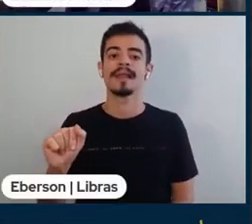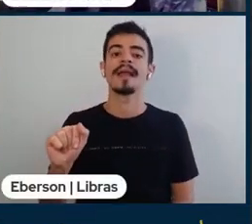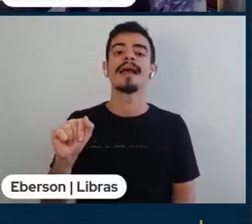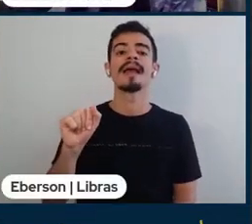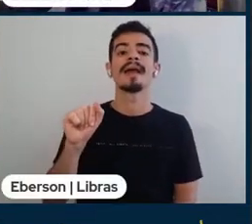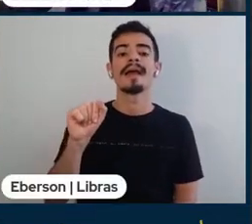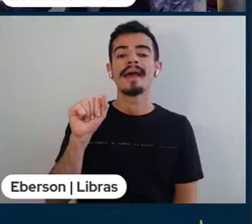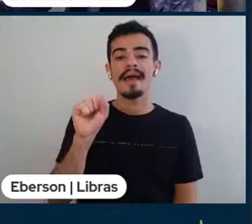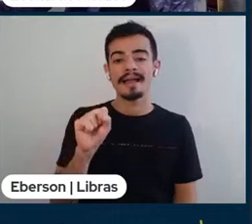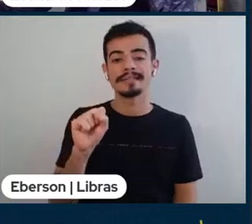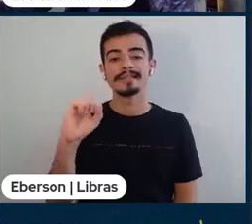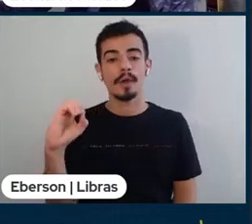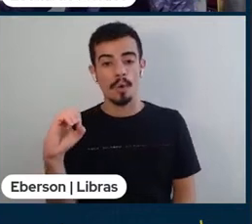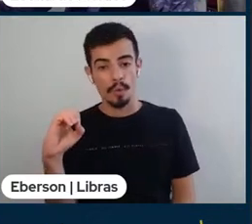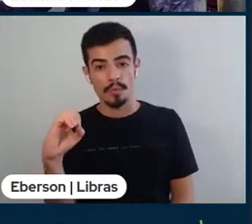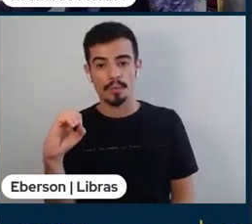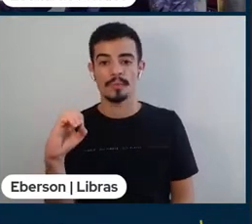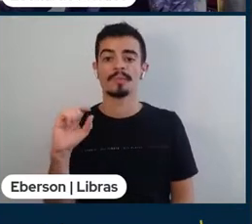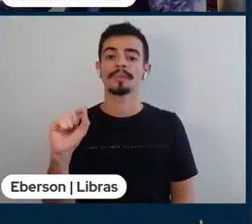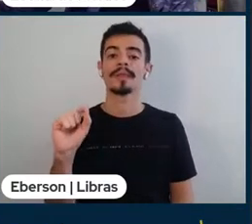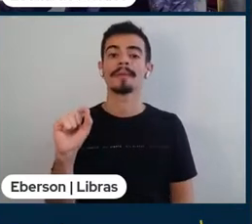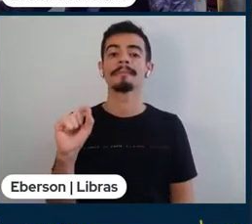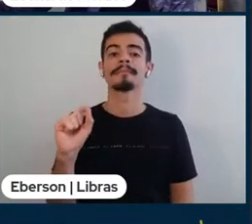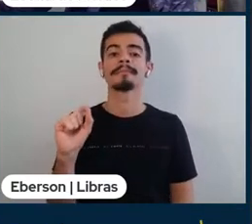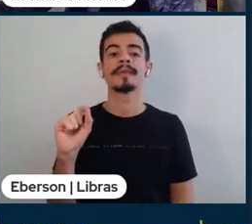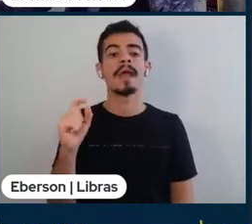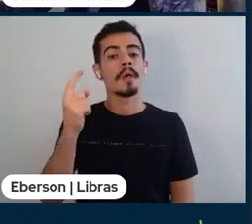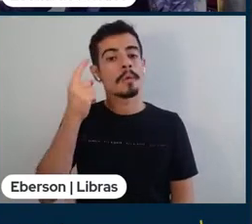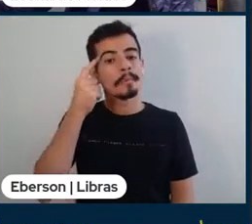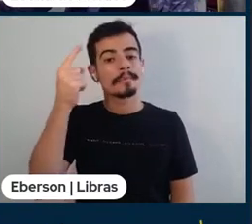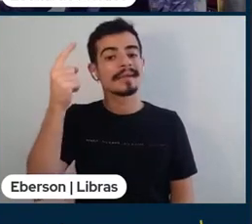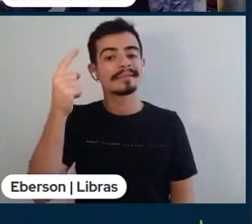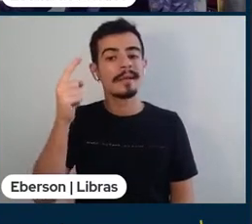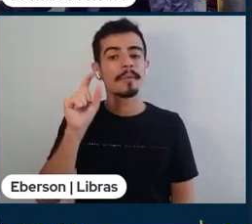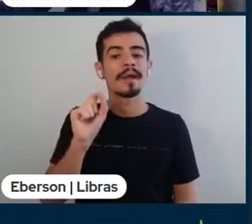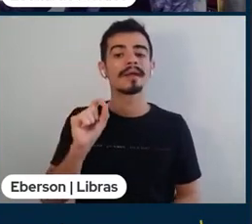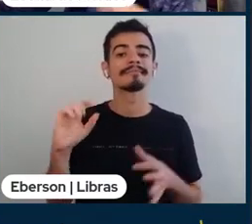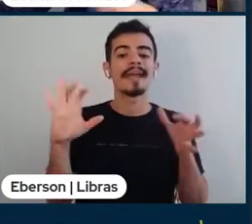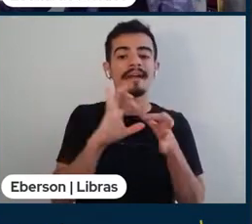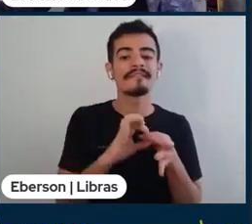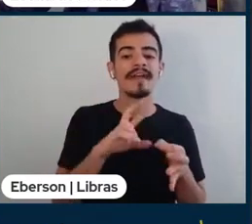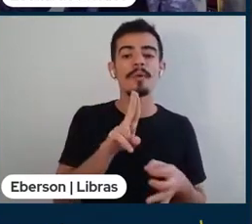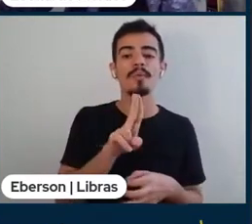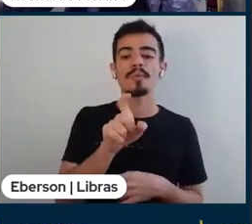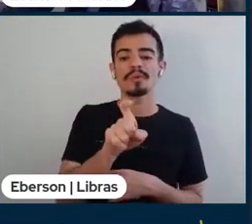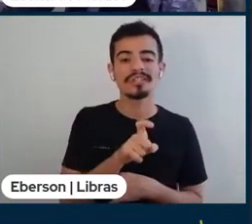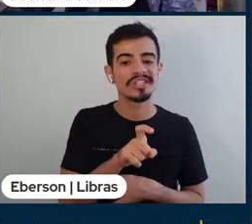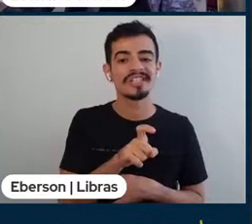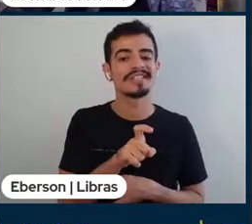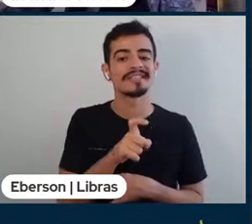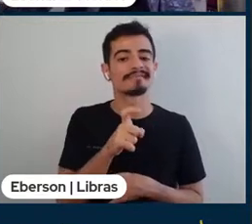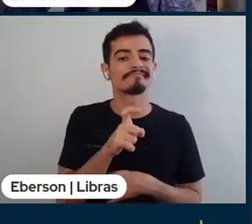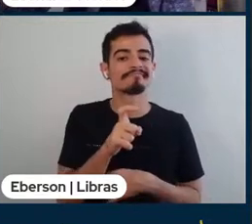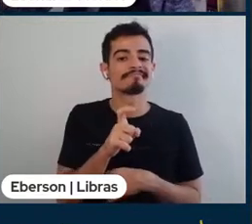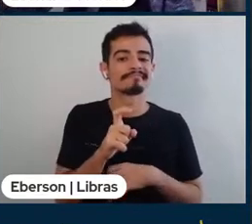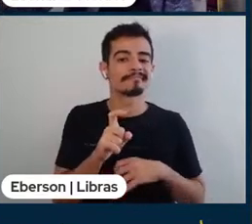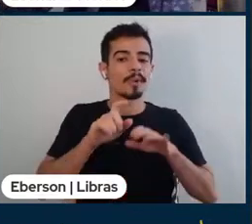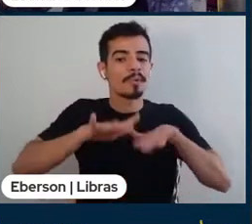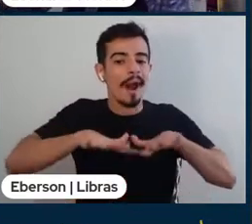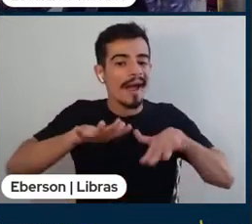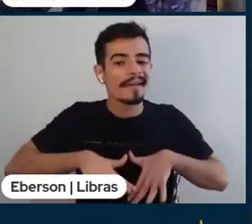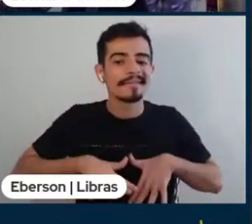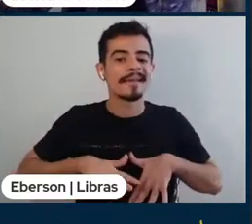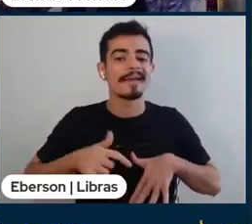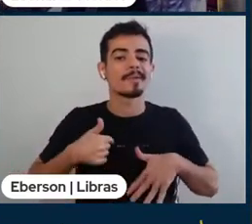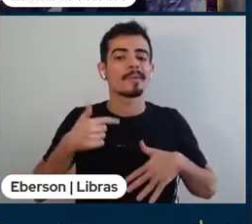entendia muito bem que tinha a ver com UX Writer, com Conversational. Eu não entendia muito bem o que que eu. Aonde eu